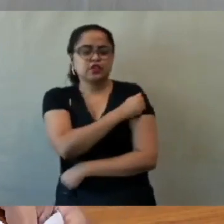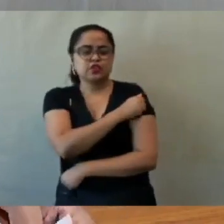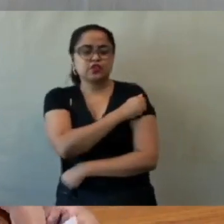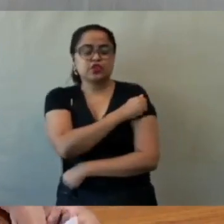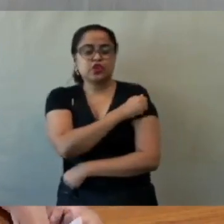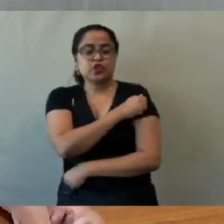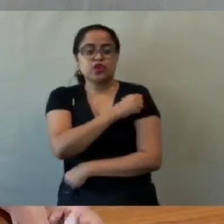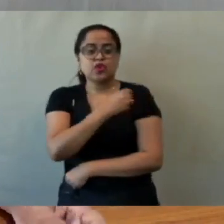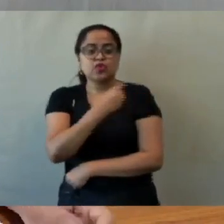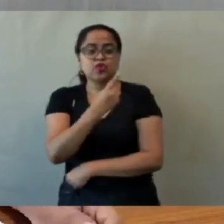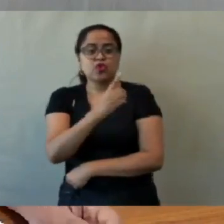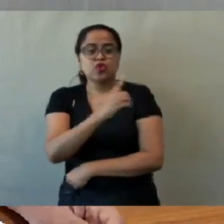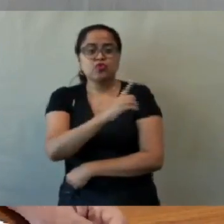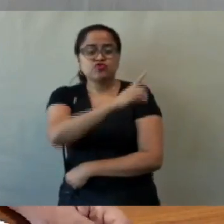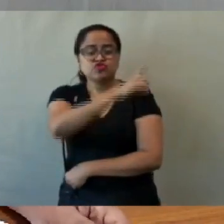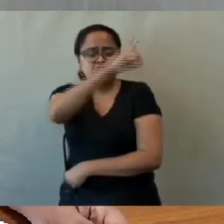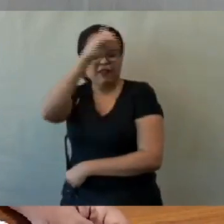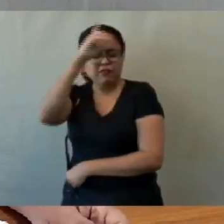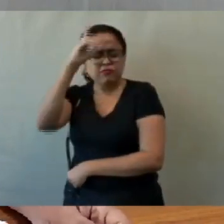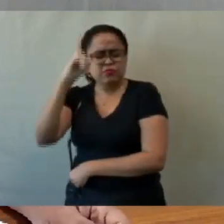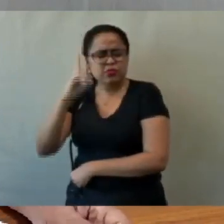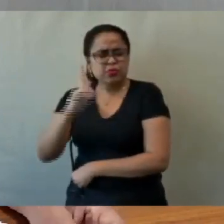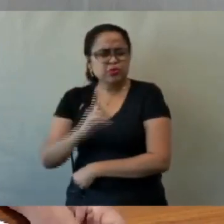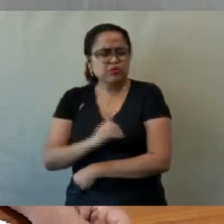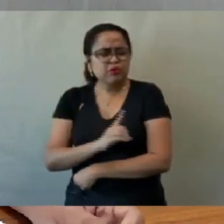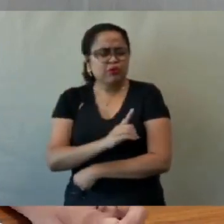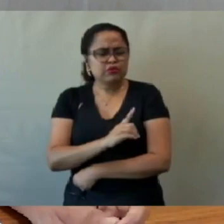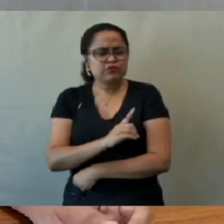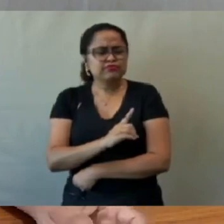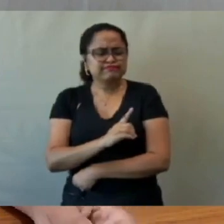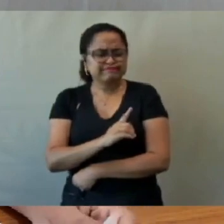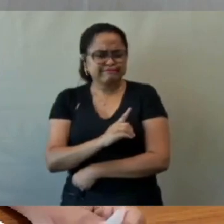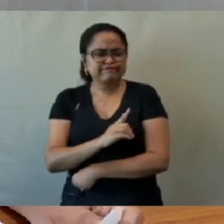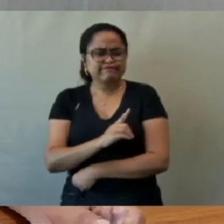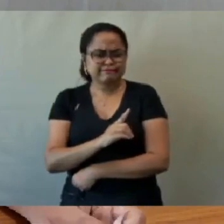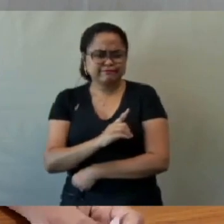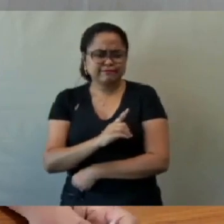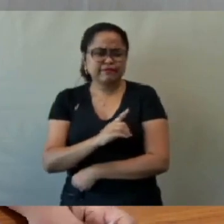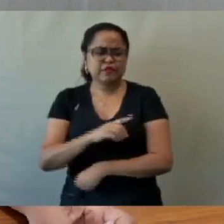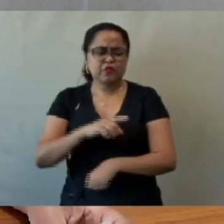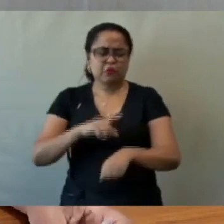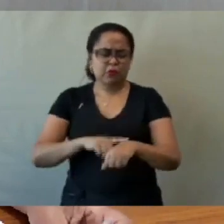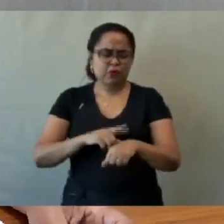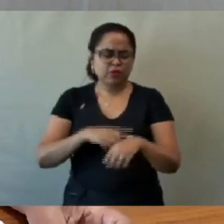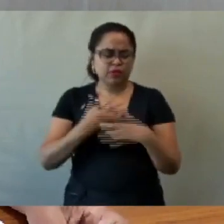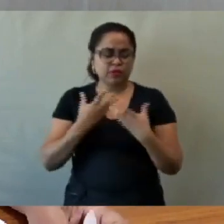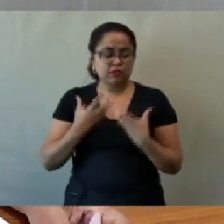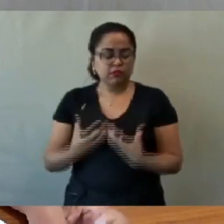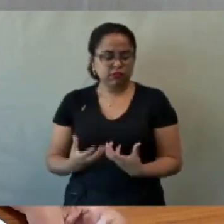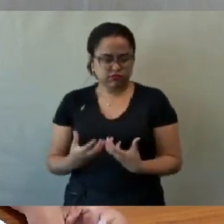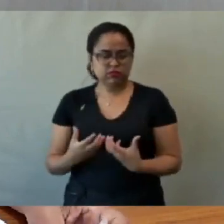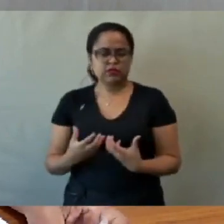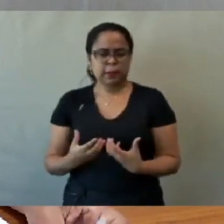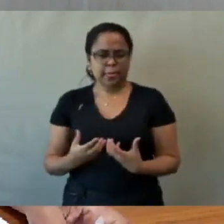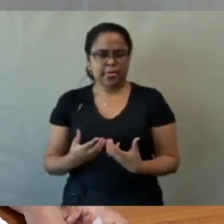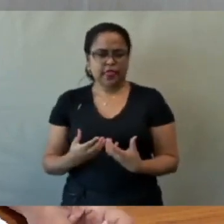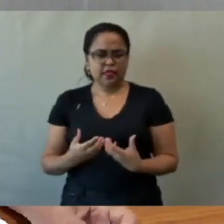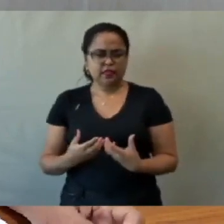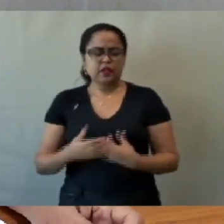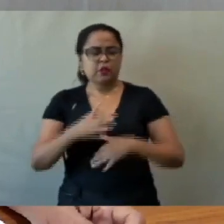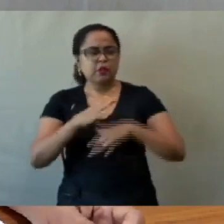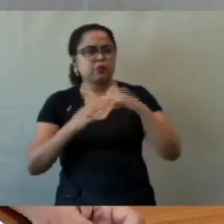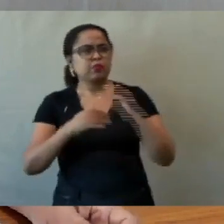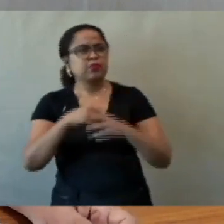horário também muito pesado, né? E a gente tem profissional de verdade,